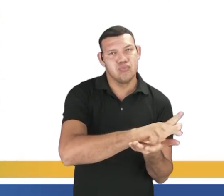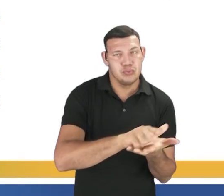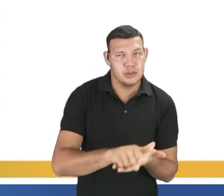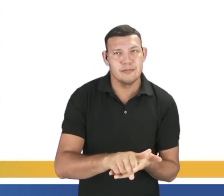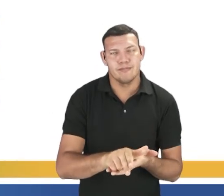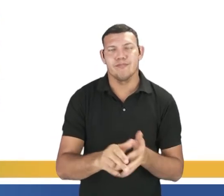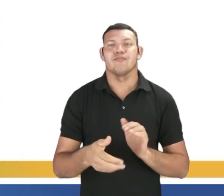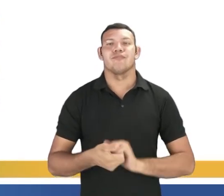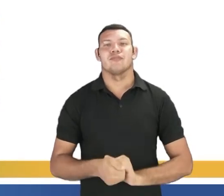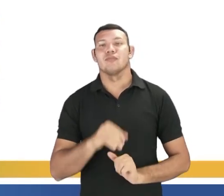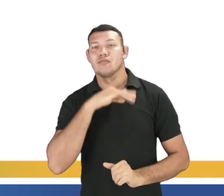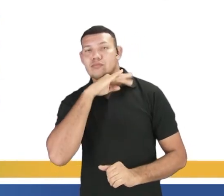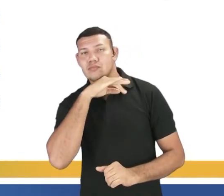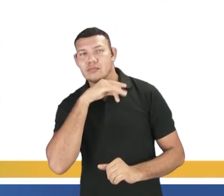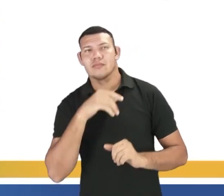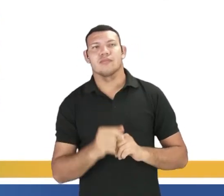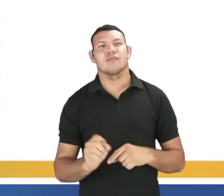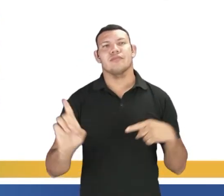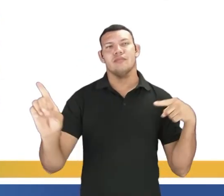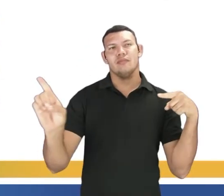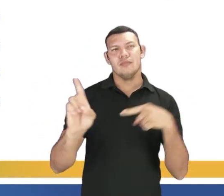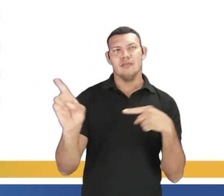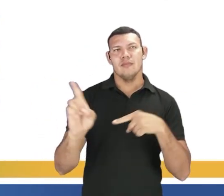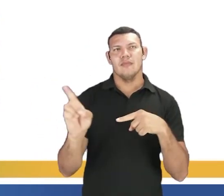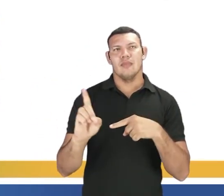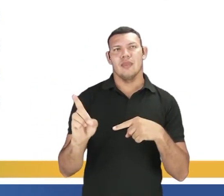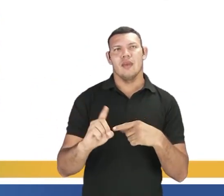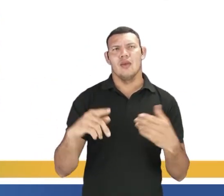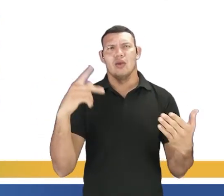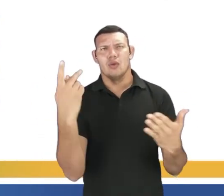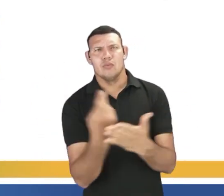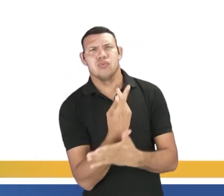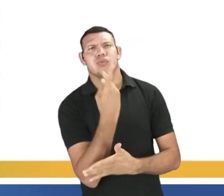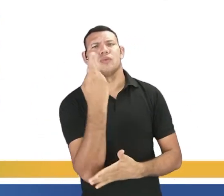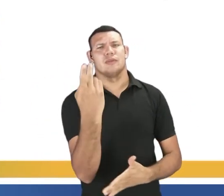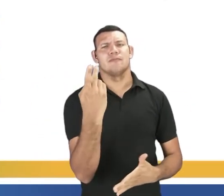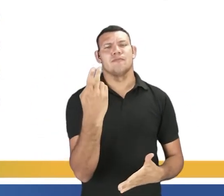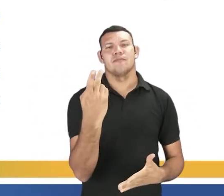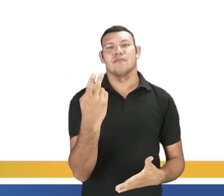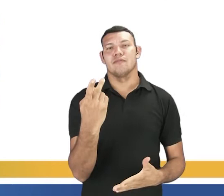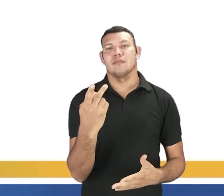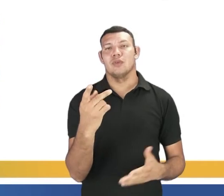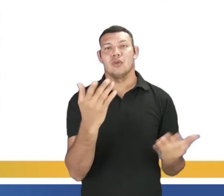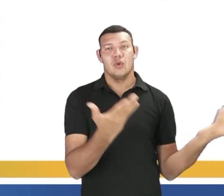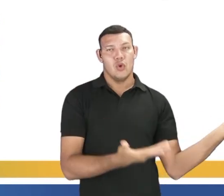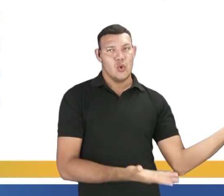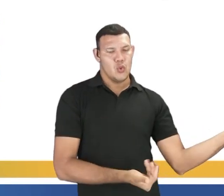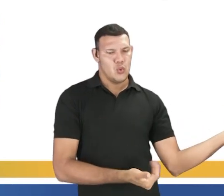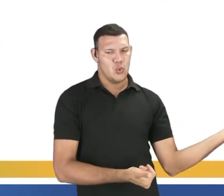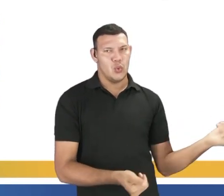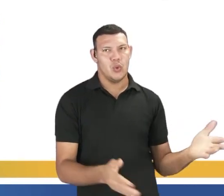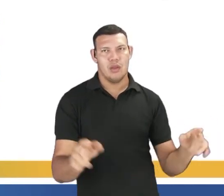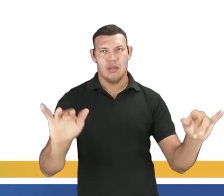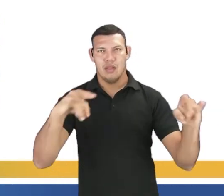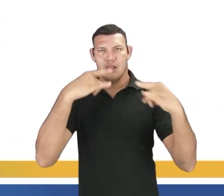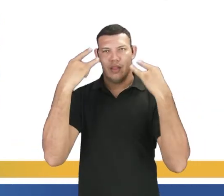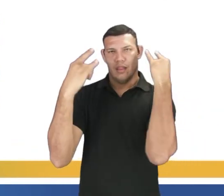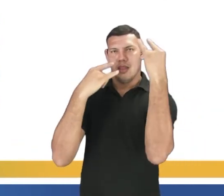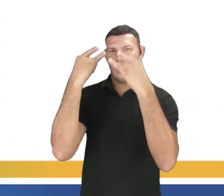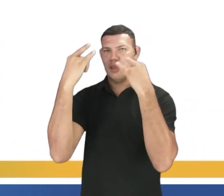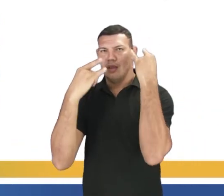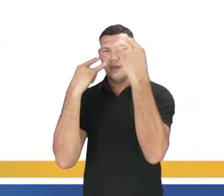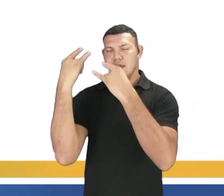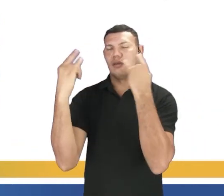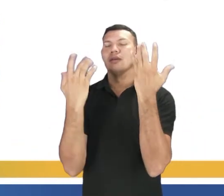agrícolas. Letra D. A grande quantidade de eventos sociais na cidade, que atraiu jovens para as grandes cidades que acabavam